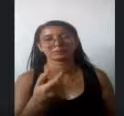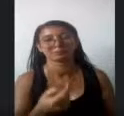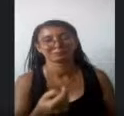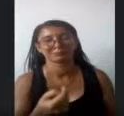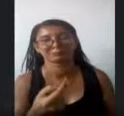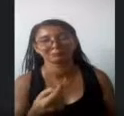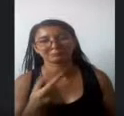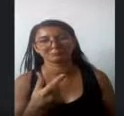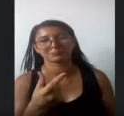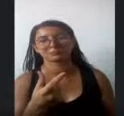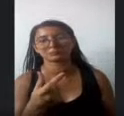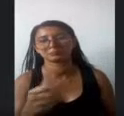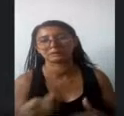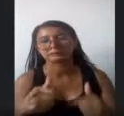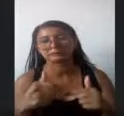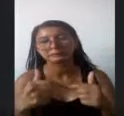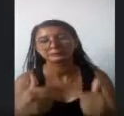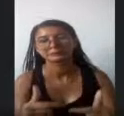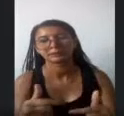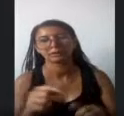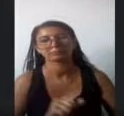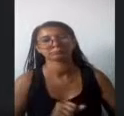sífilis. Ou seja, não podemos ficar